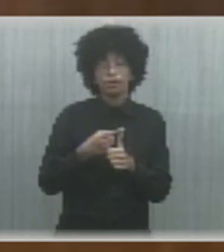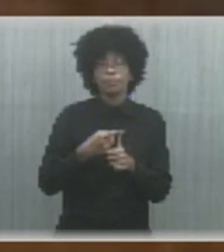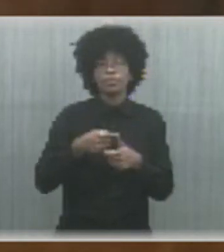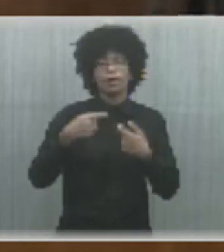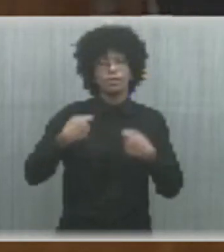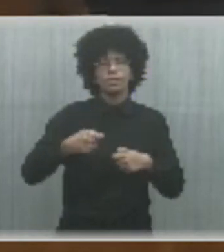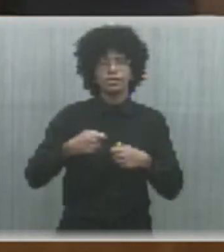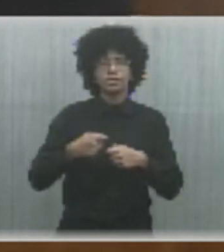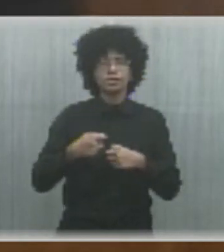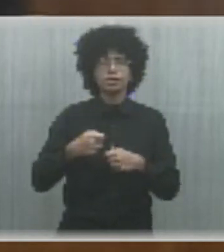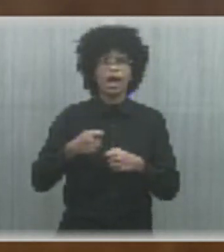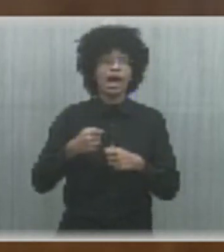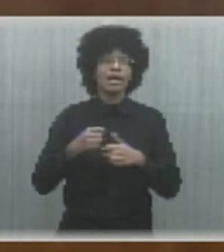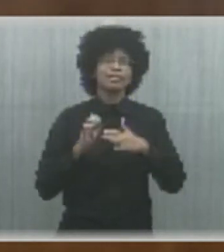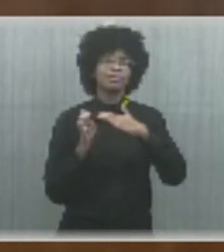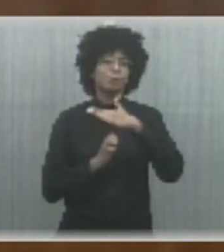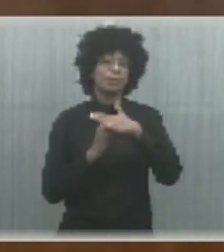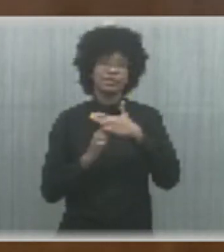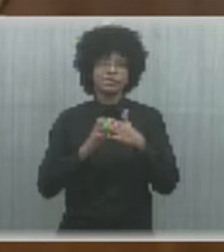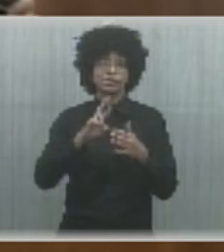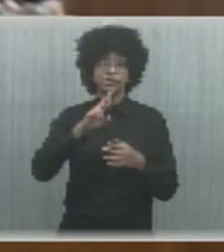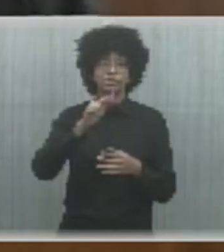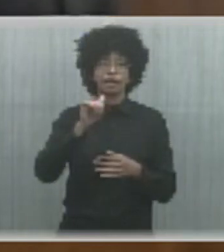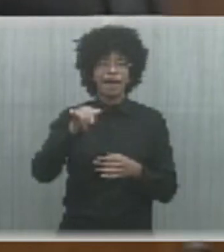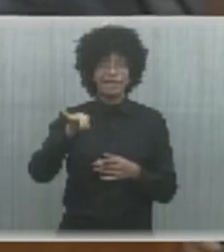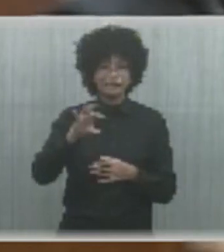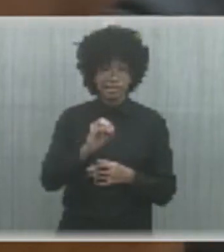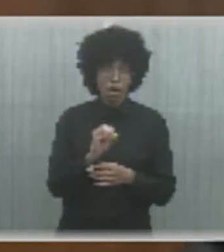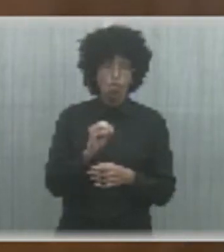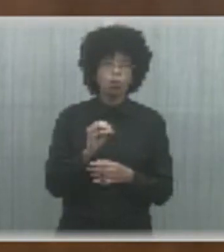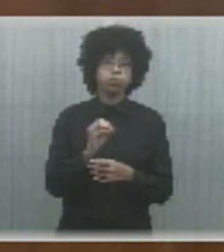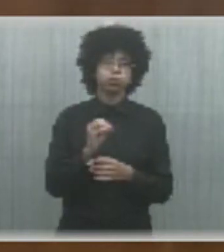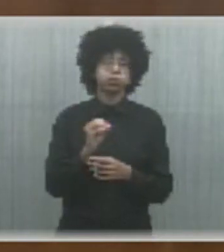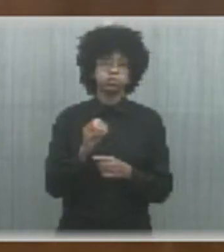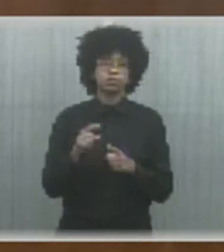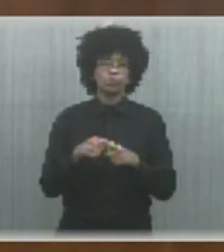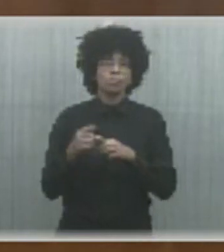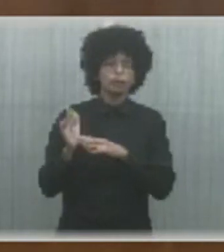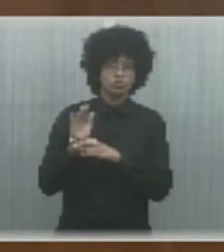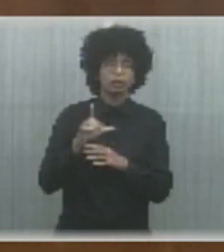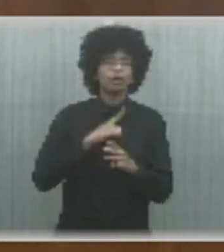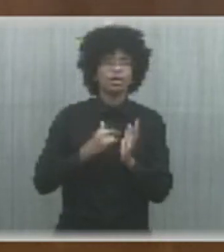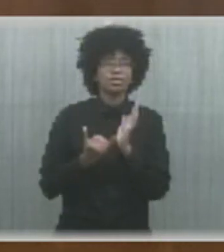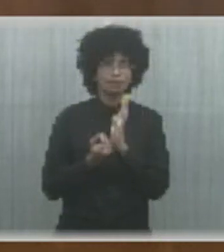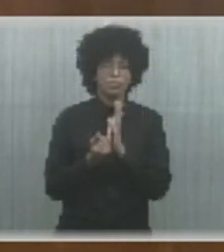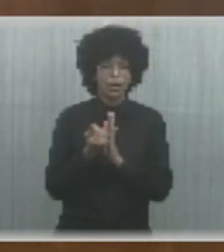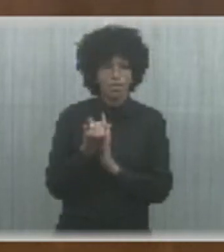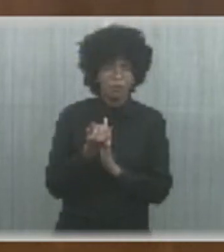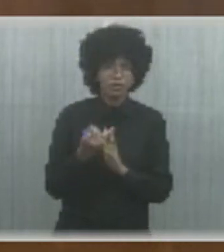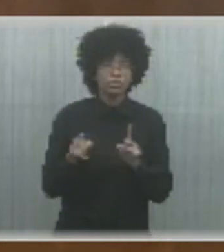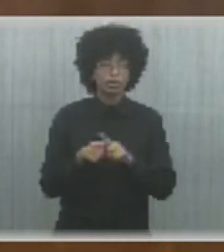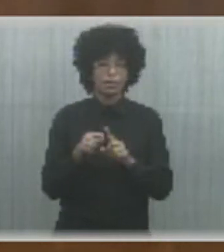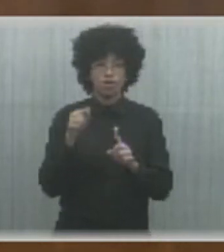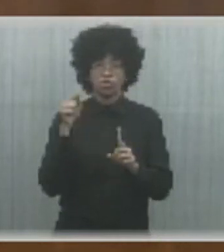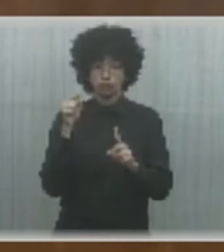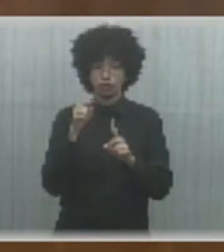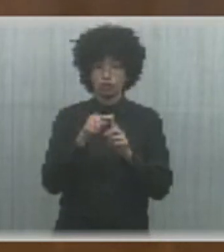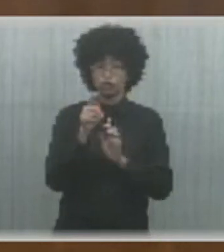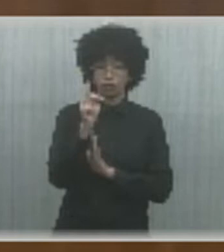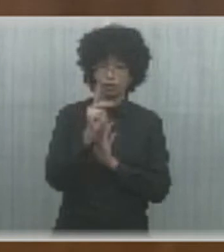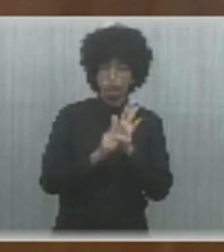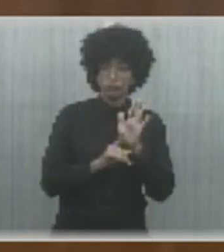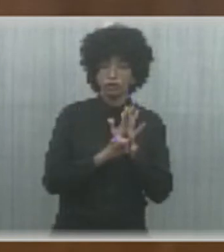as empresas a doar ração com benefício em relação aos seus impostos. Então, aqui é um indicativo de projeto